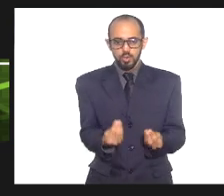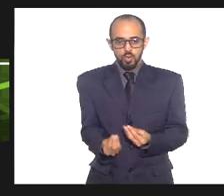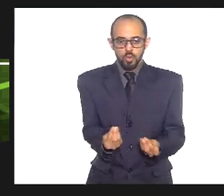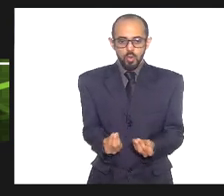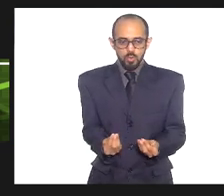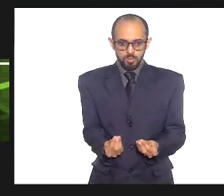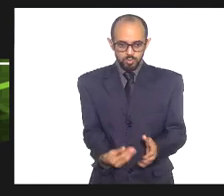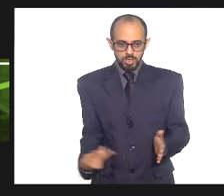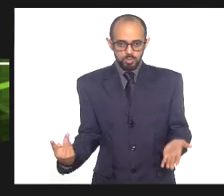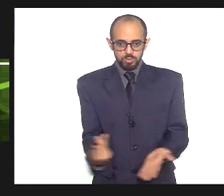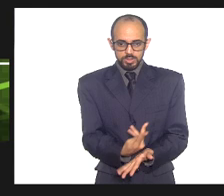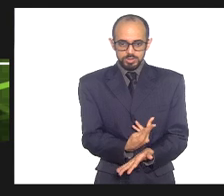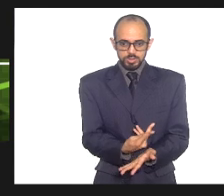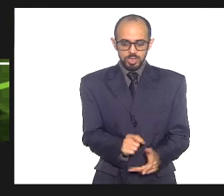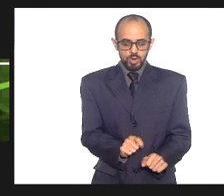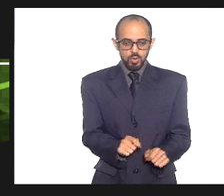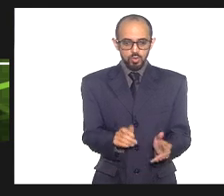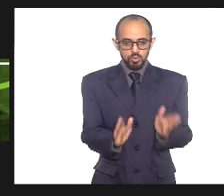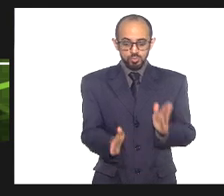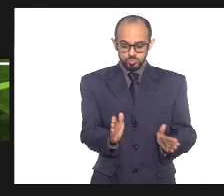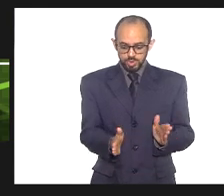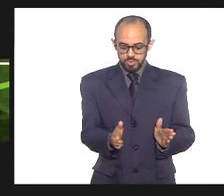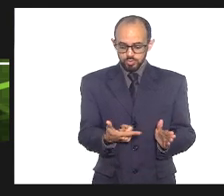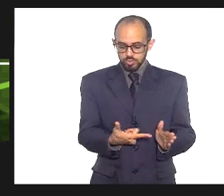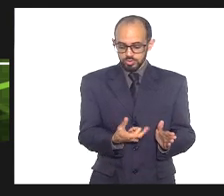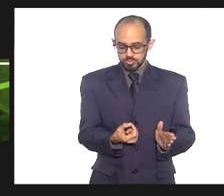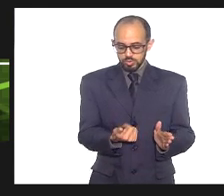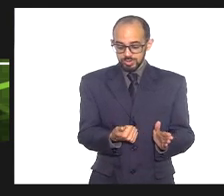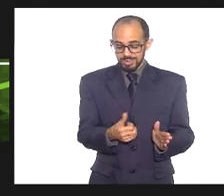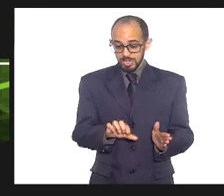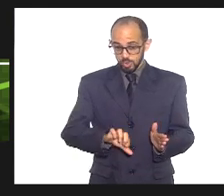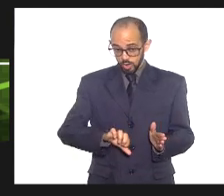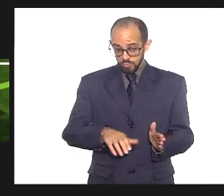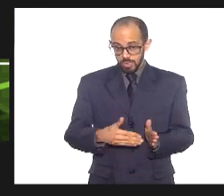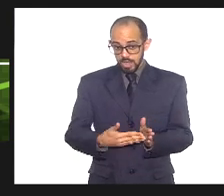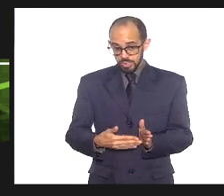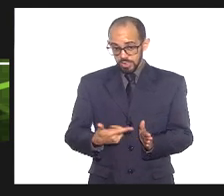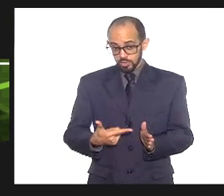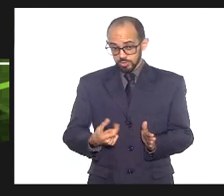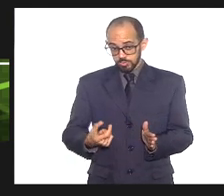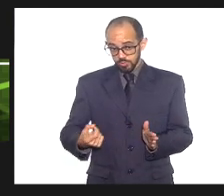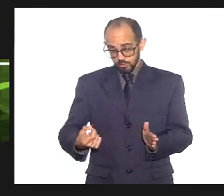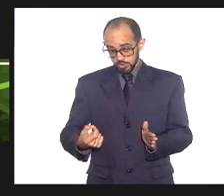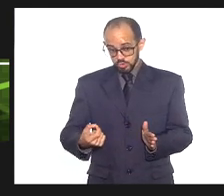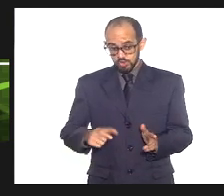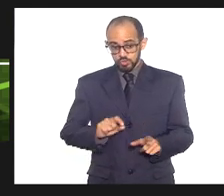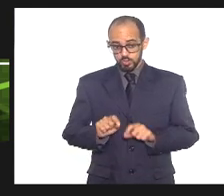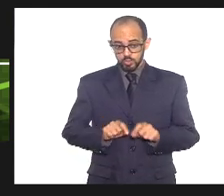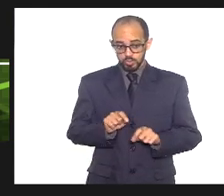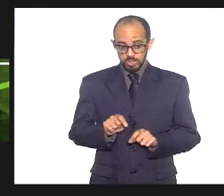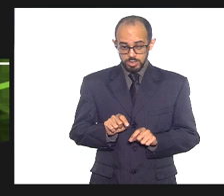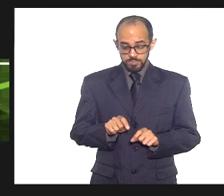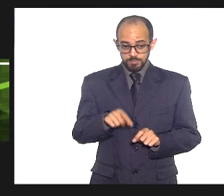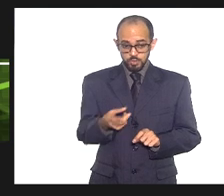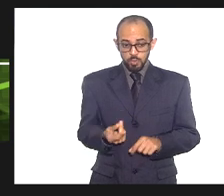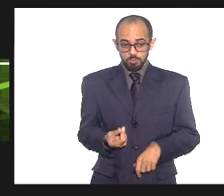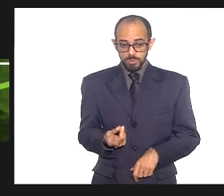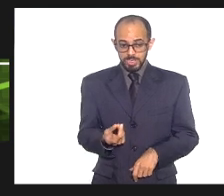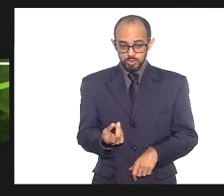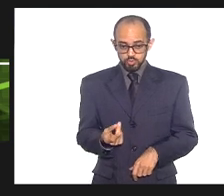comportou durante o ano de 2019 e durante o ano de 2020, o